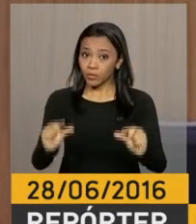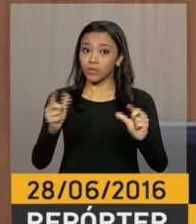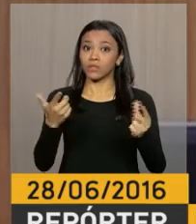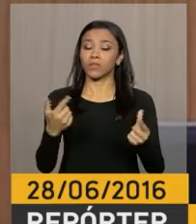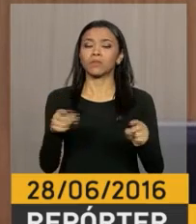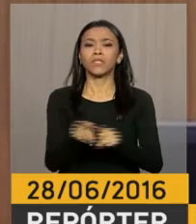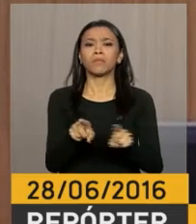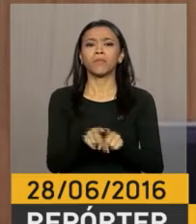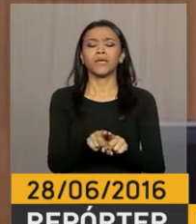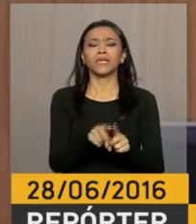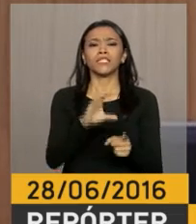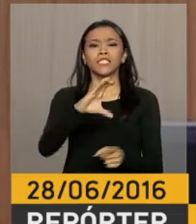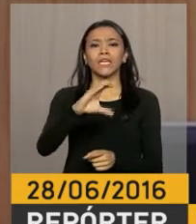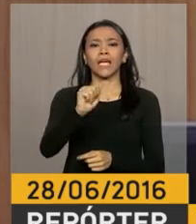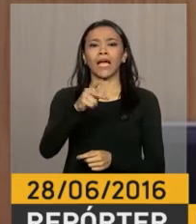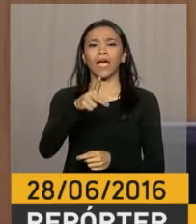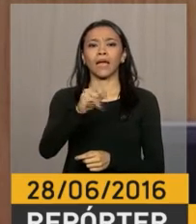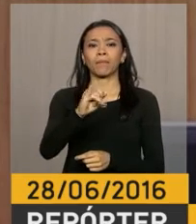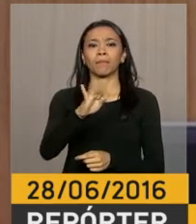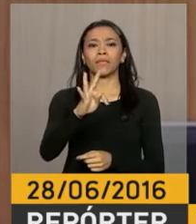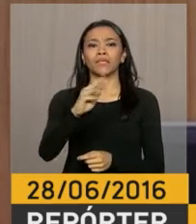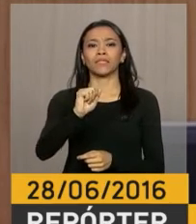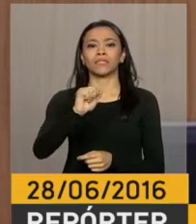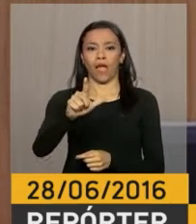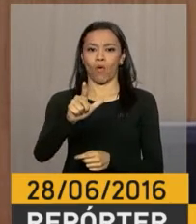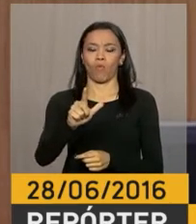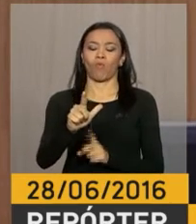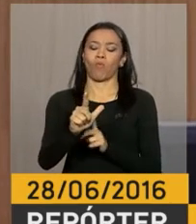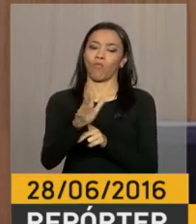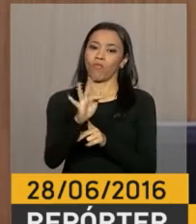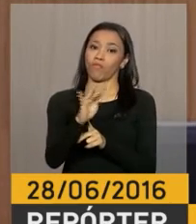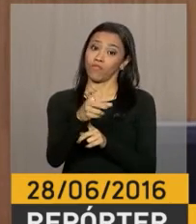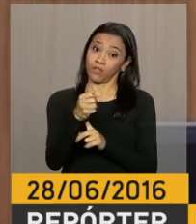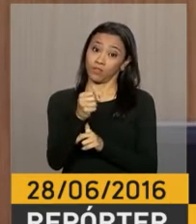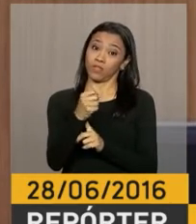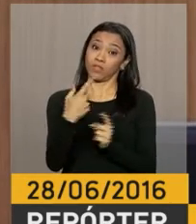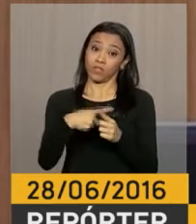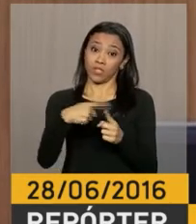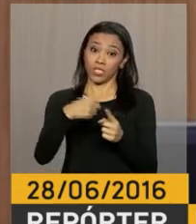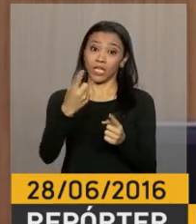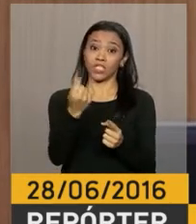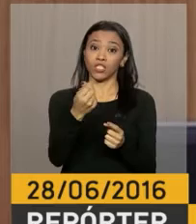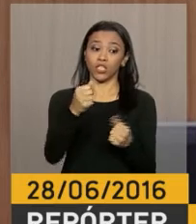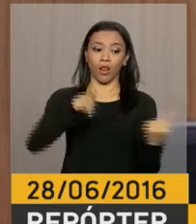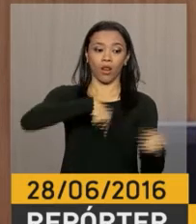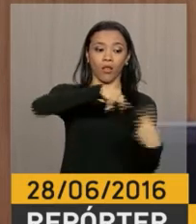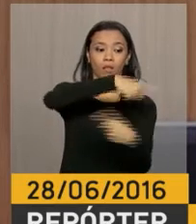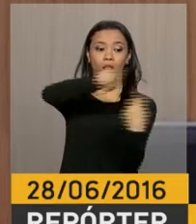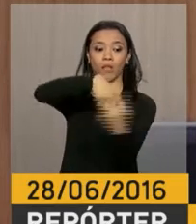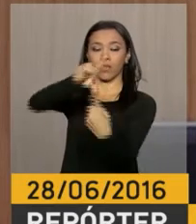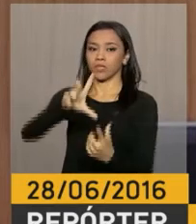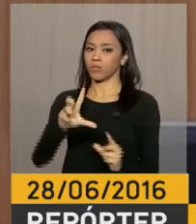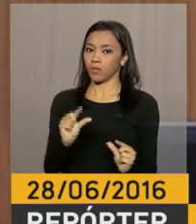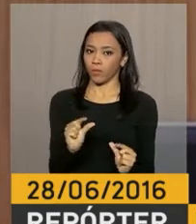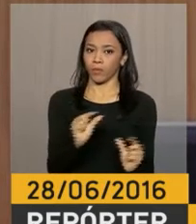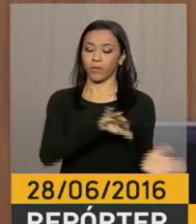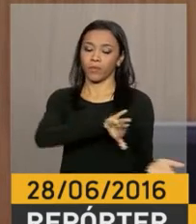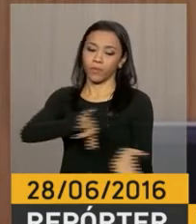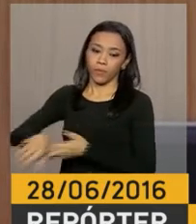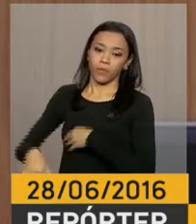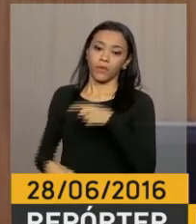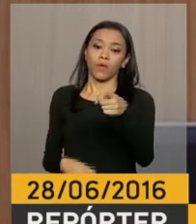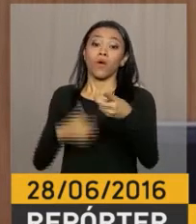de capital fixo, ou seja, o investimento com uma redução um pouquinho menor. O mercado de trabalho em